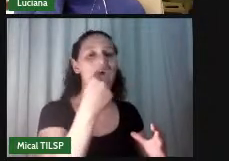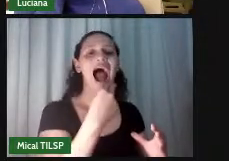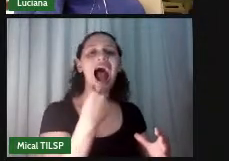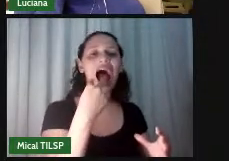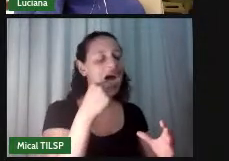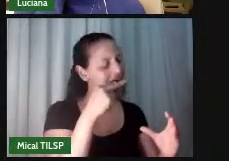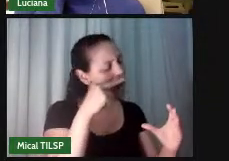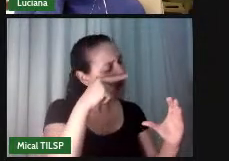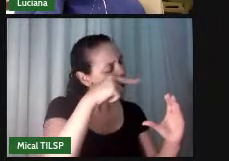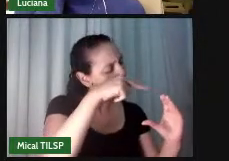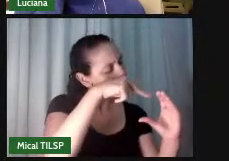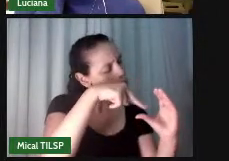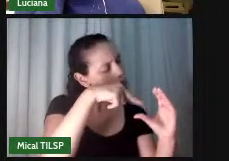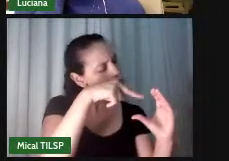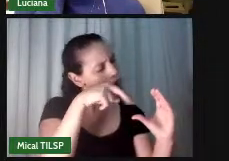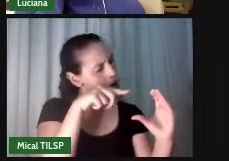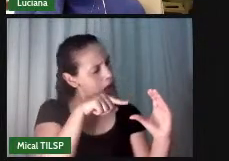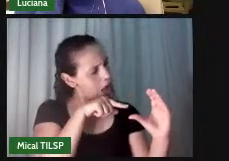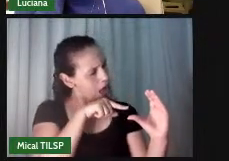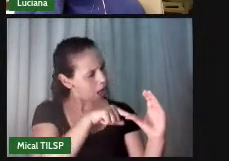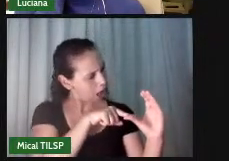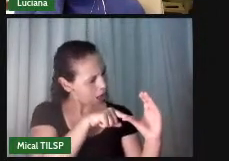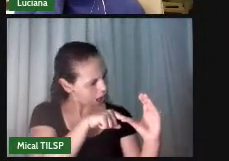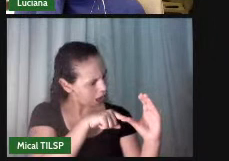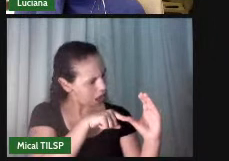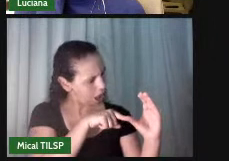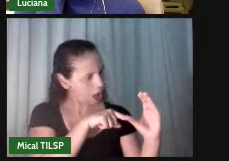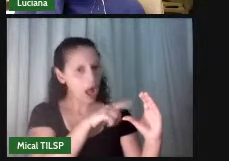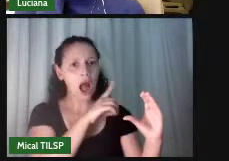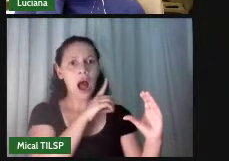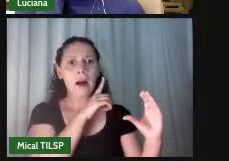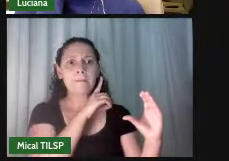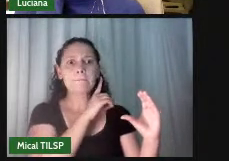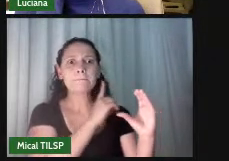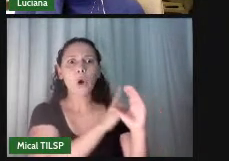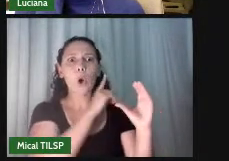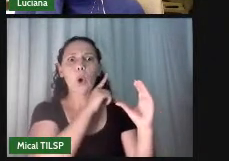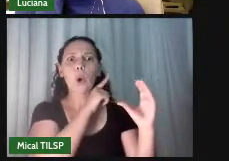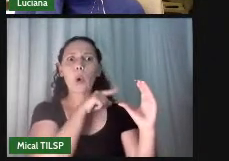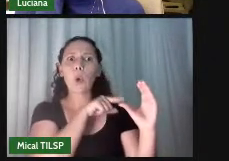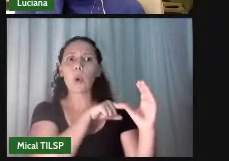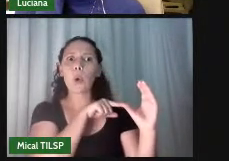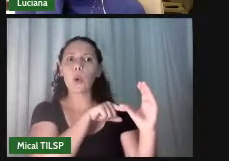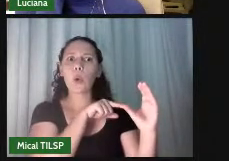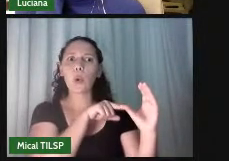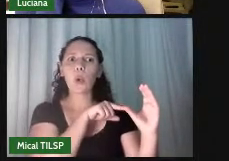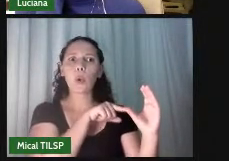à raiz distal do 46. Ok? A